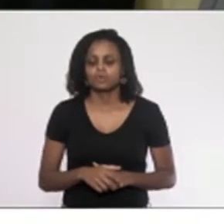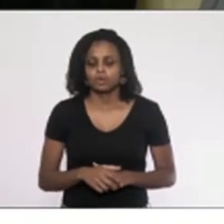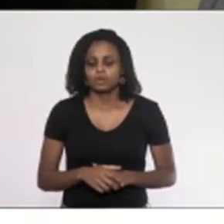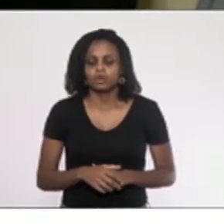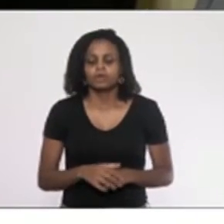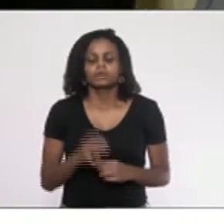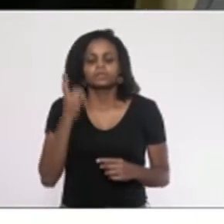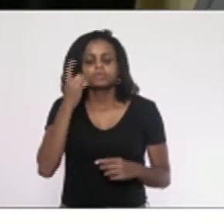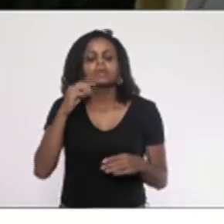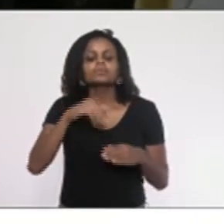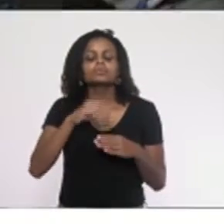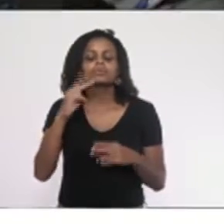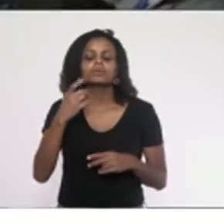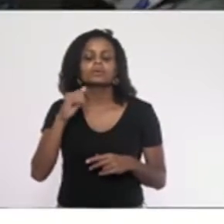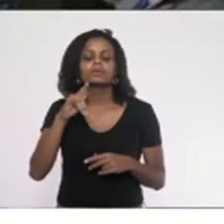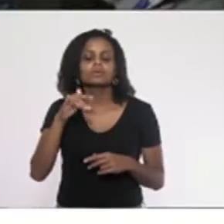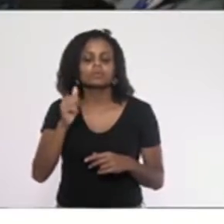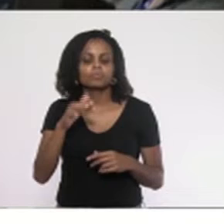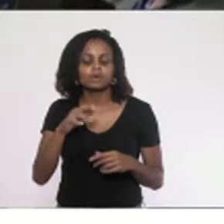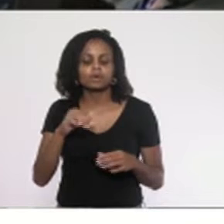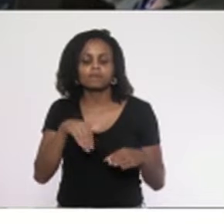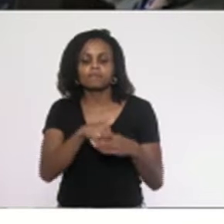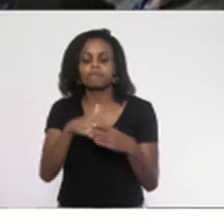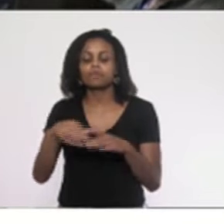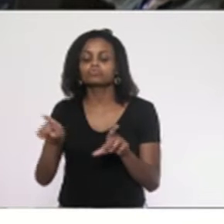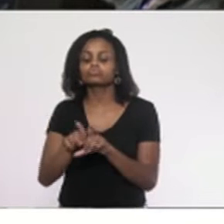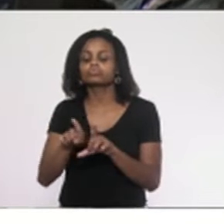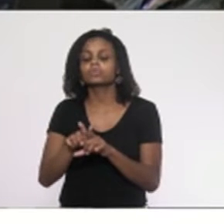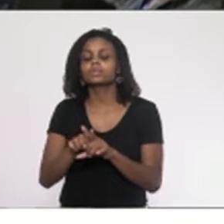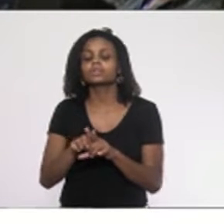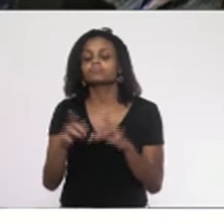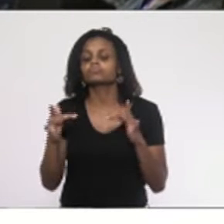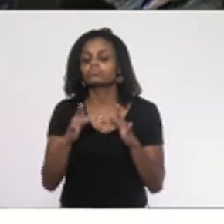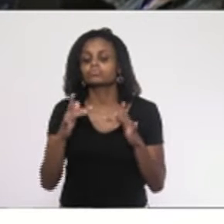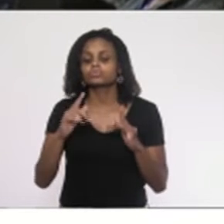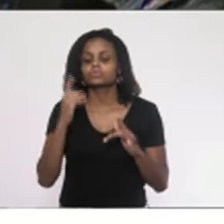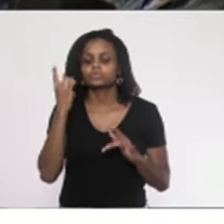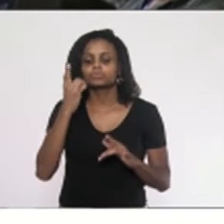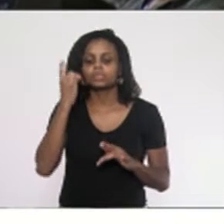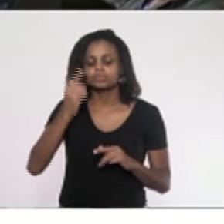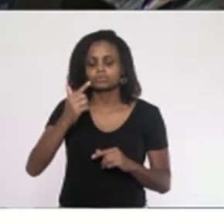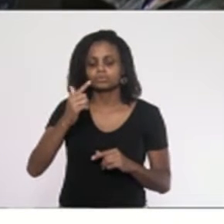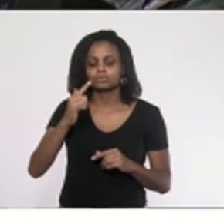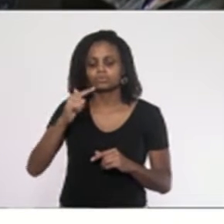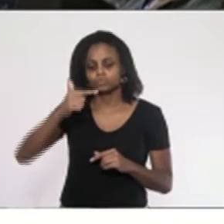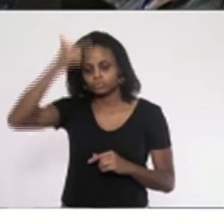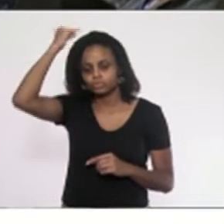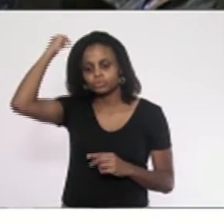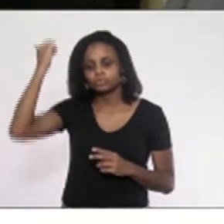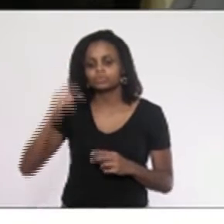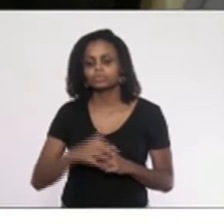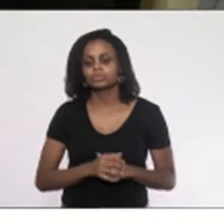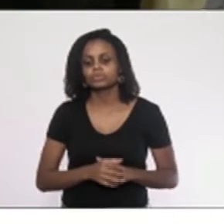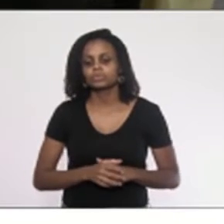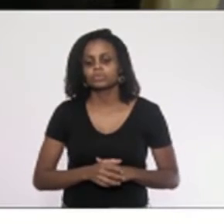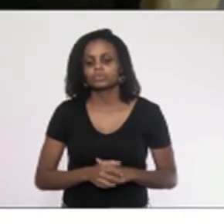acompanho o deputado Luiz Paulo. Deputado Chico Machado? Acompanho o relator. Eu também acompanho o